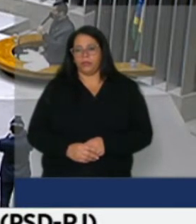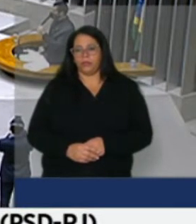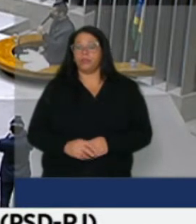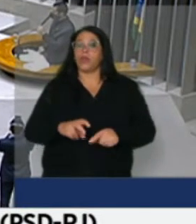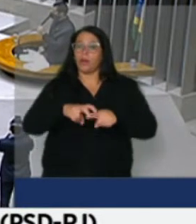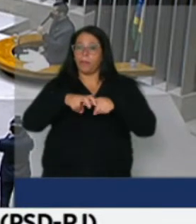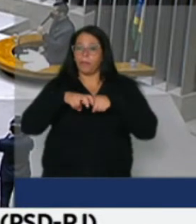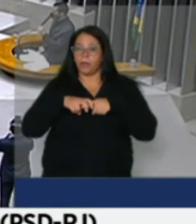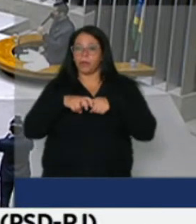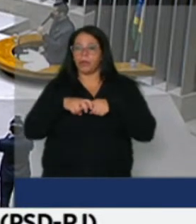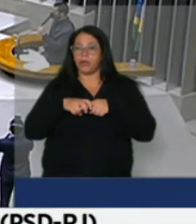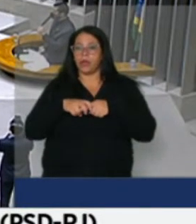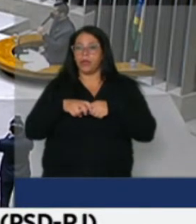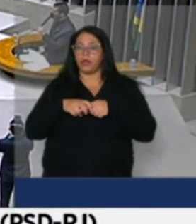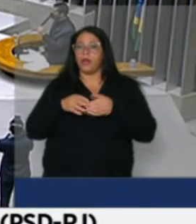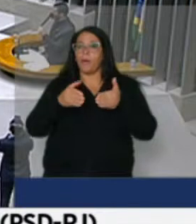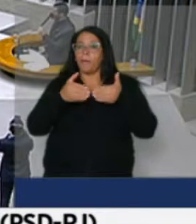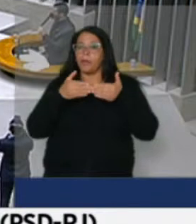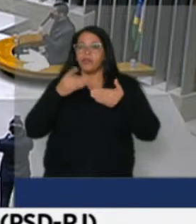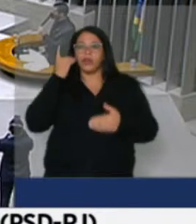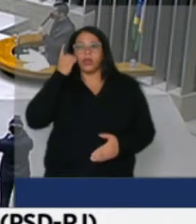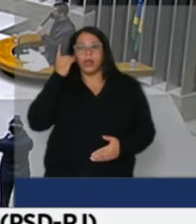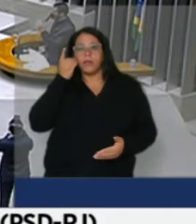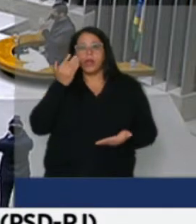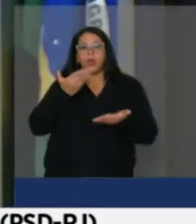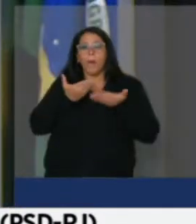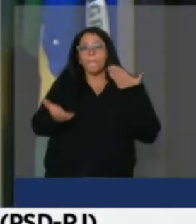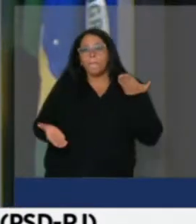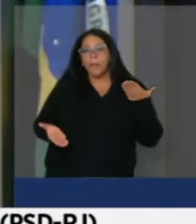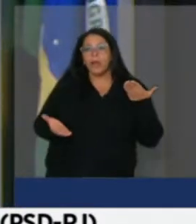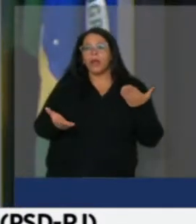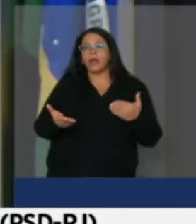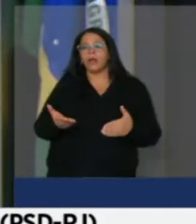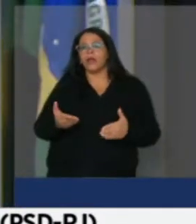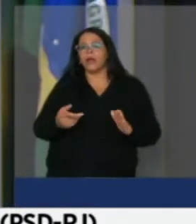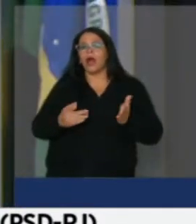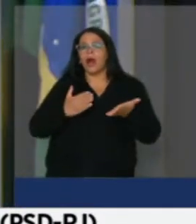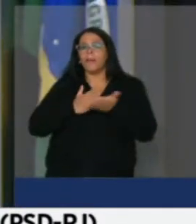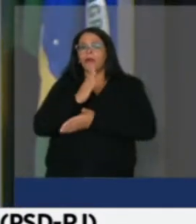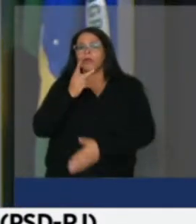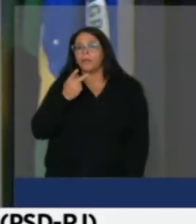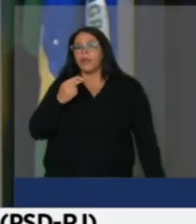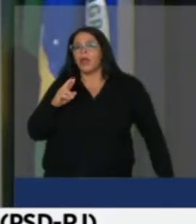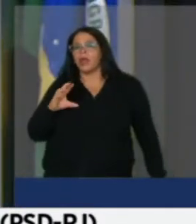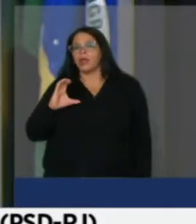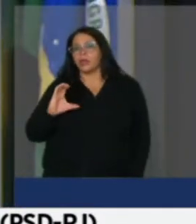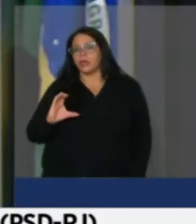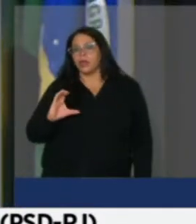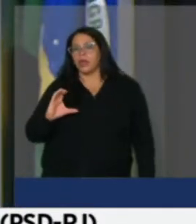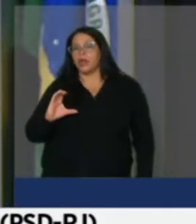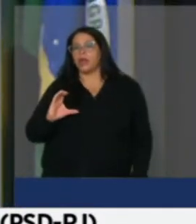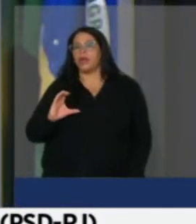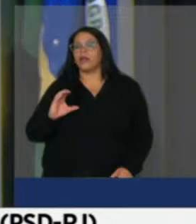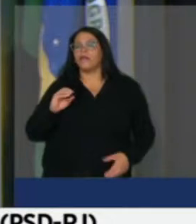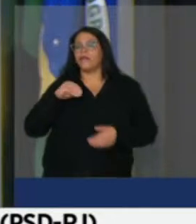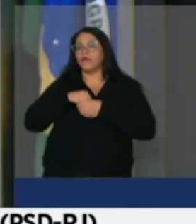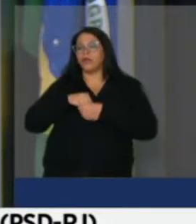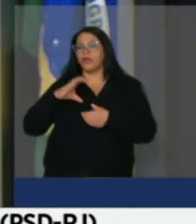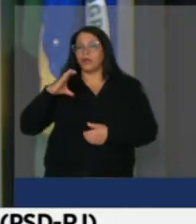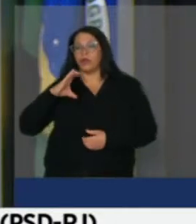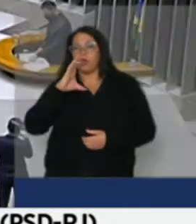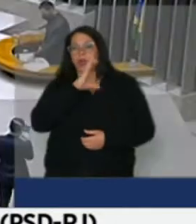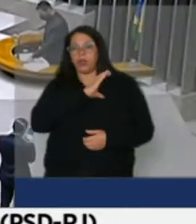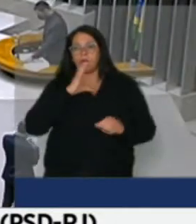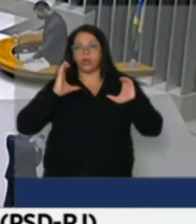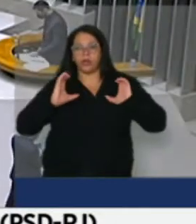Portanto, recomendamos a perda de mandato da deputada Flor de Lis e a aprovação do PRC oriundo do Conselho de Ética. Muito